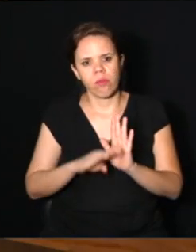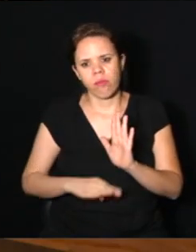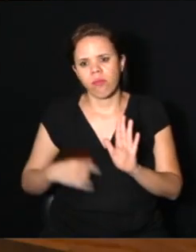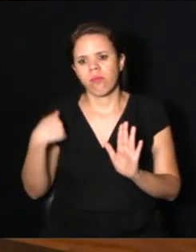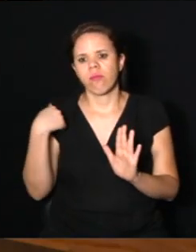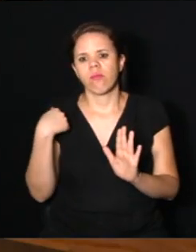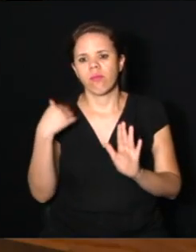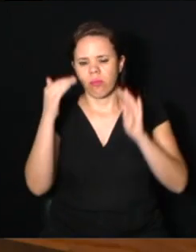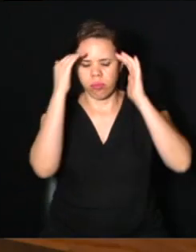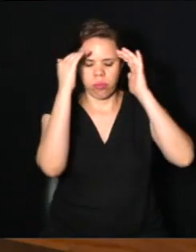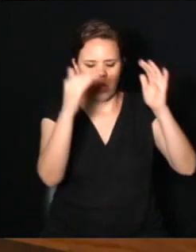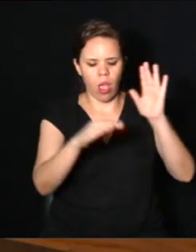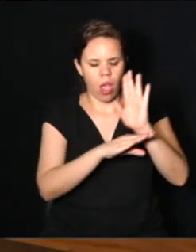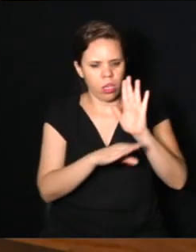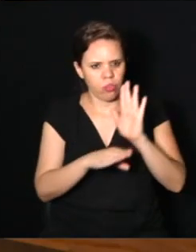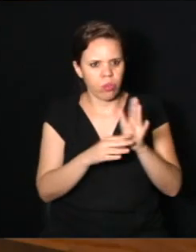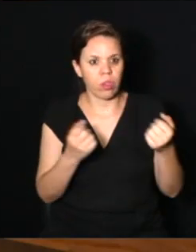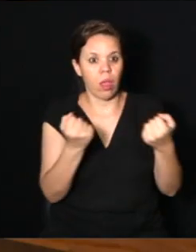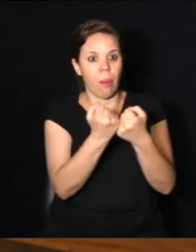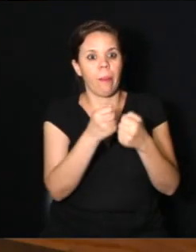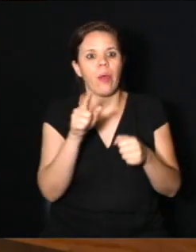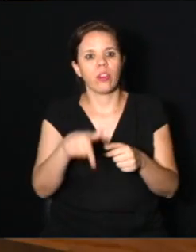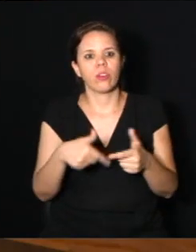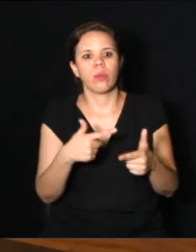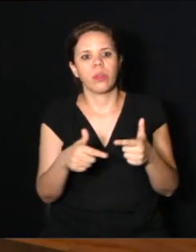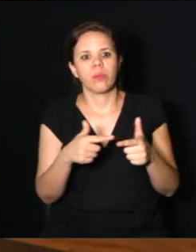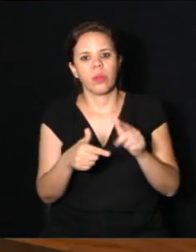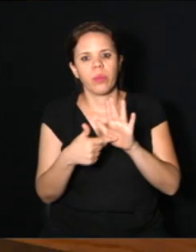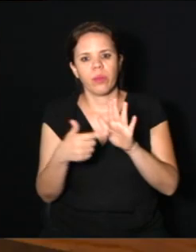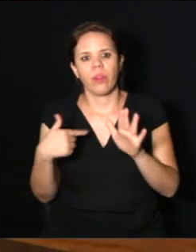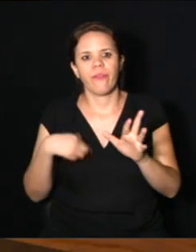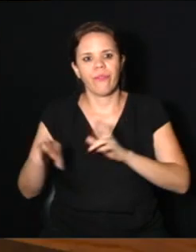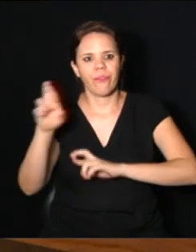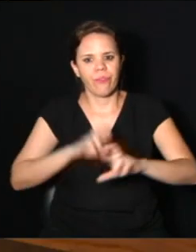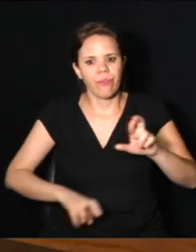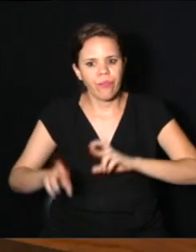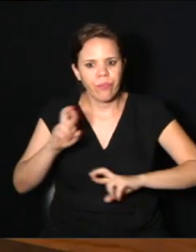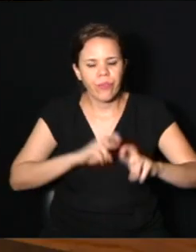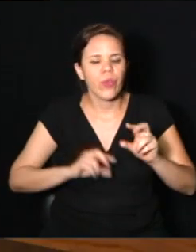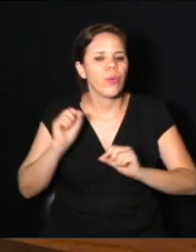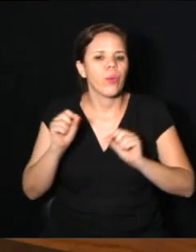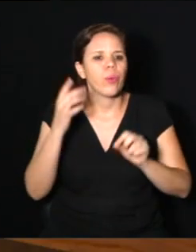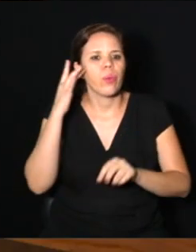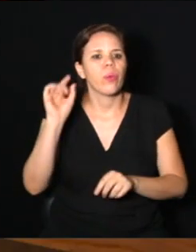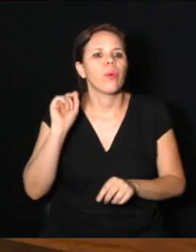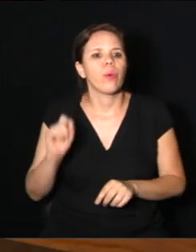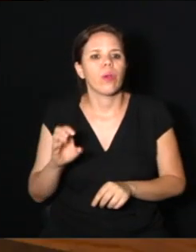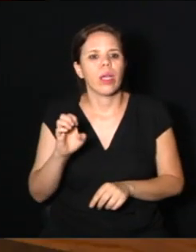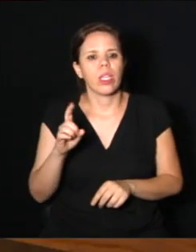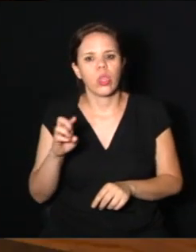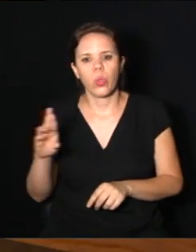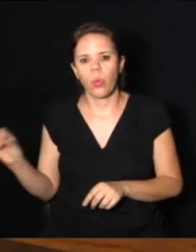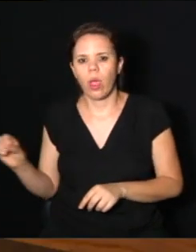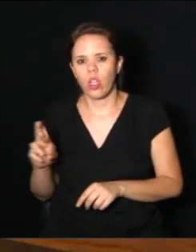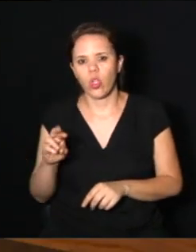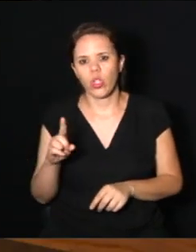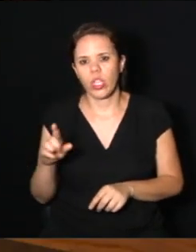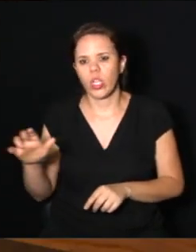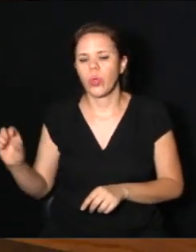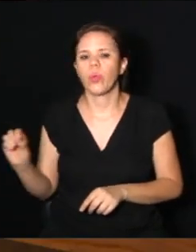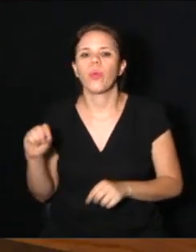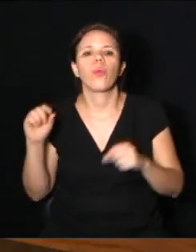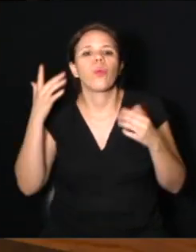relação a essa demanda e realmente verificar. Eu não sei, Eduardo, Rodrigo, qual